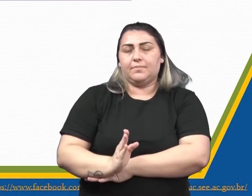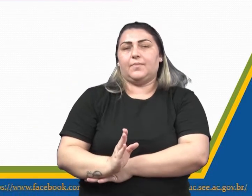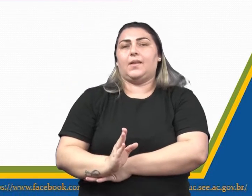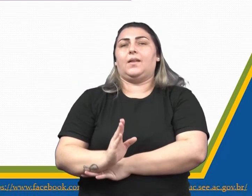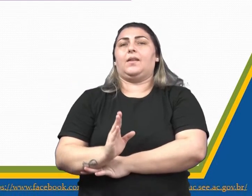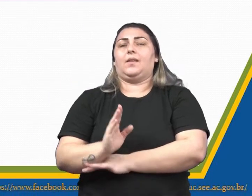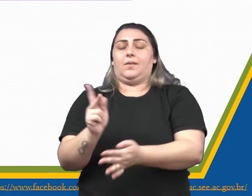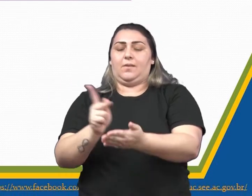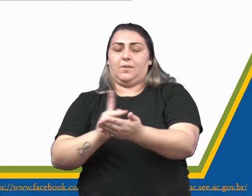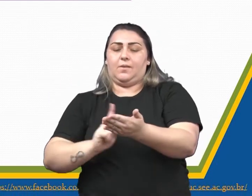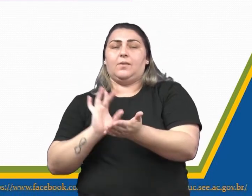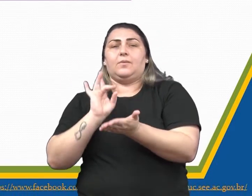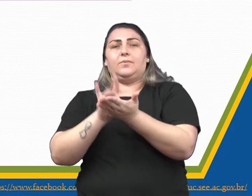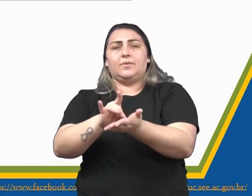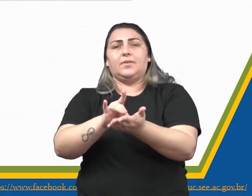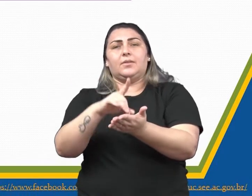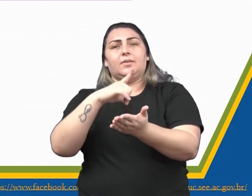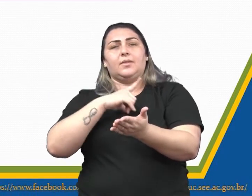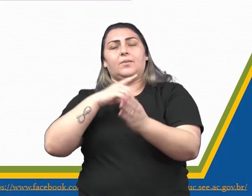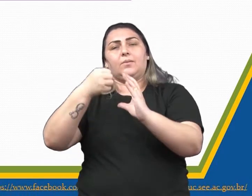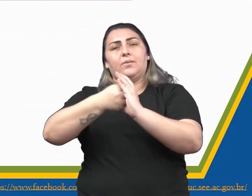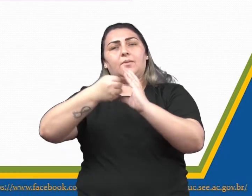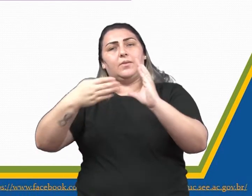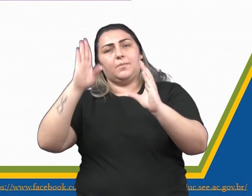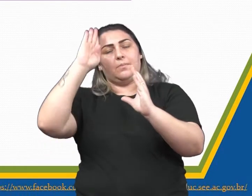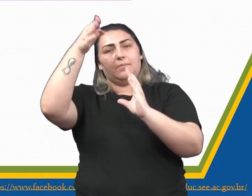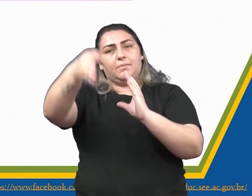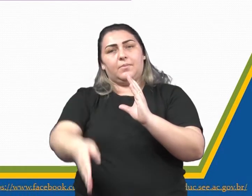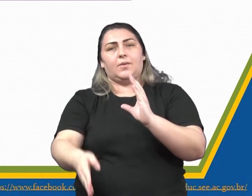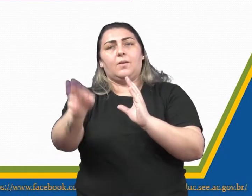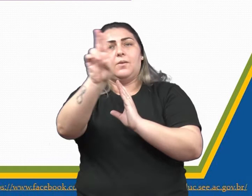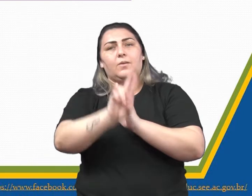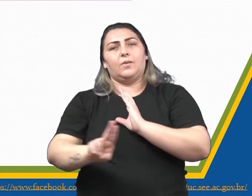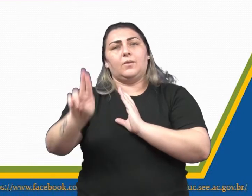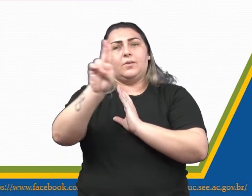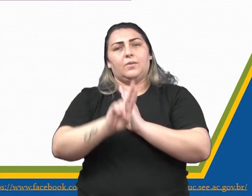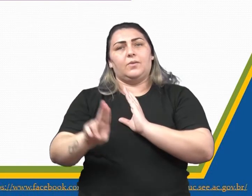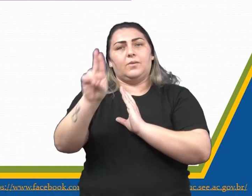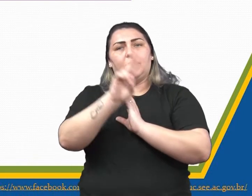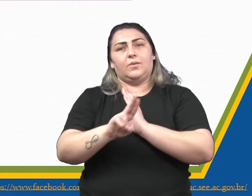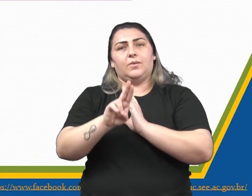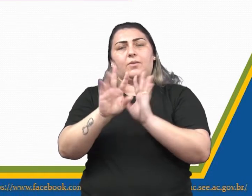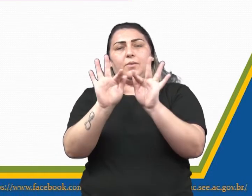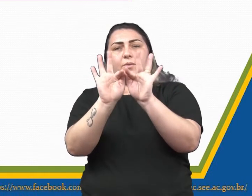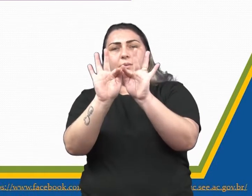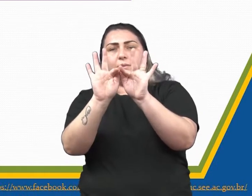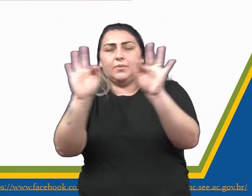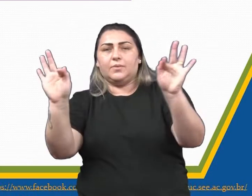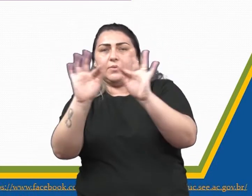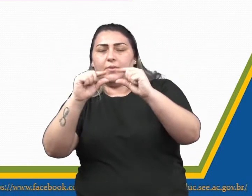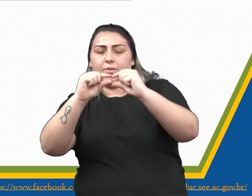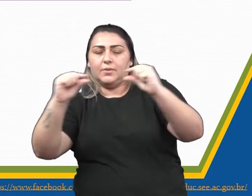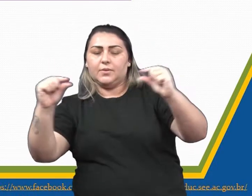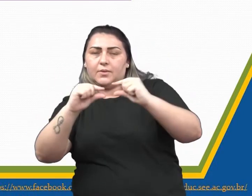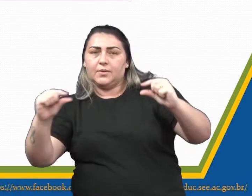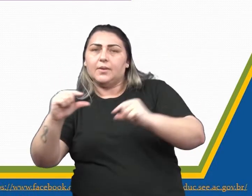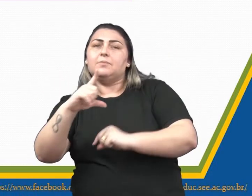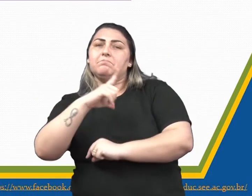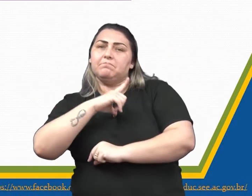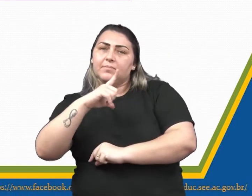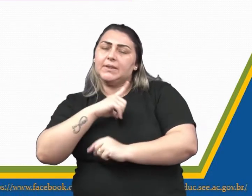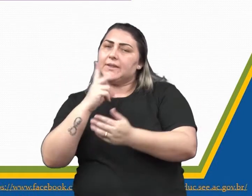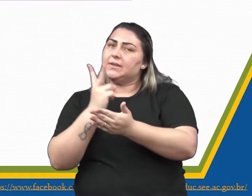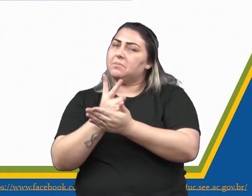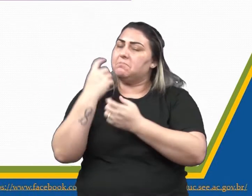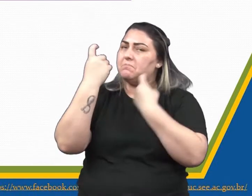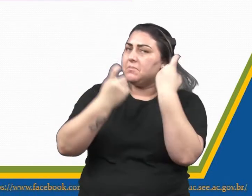poema do concretismo tem como característica primordial o uso de disponibilidades gráficas que as palavras possuem, sem